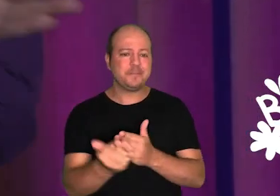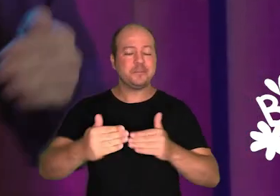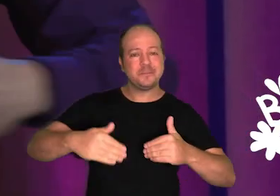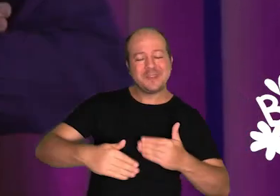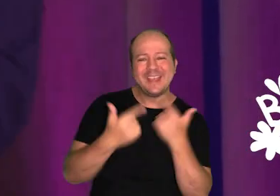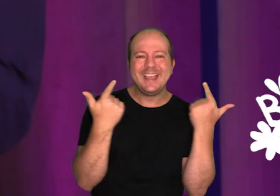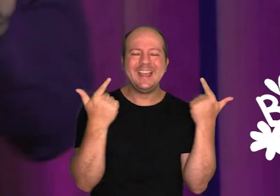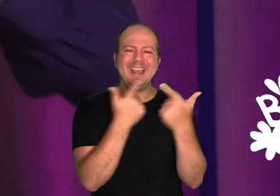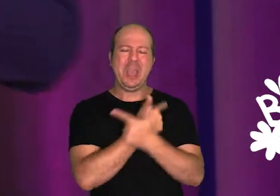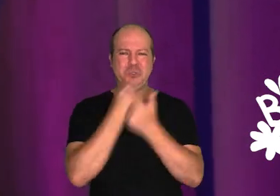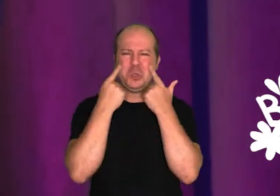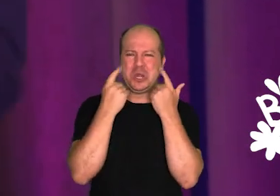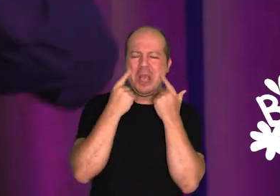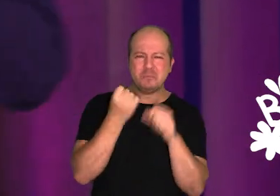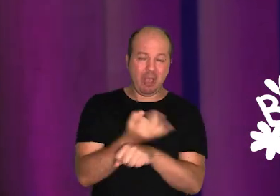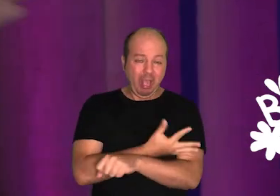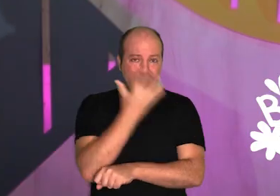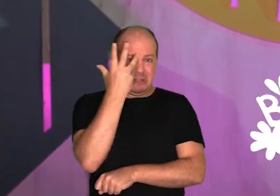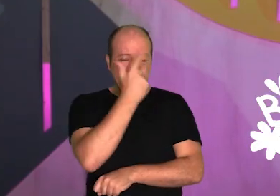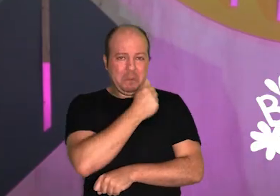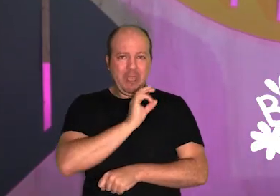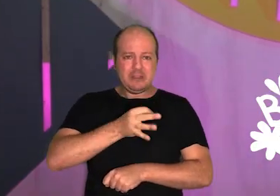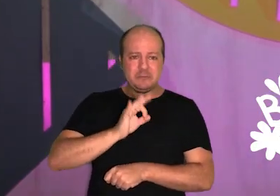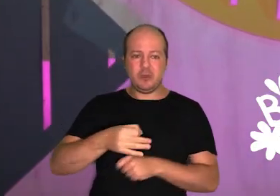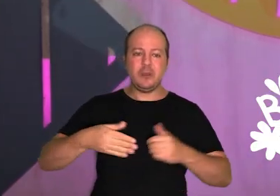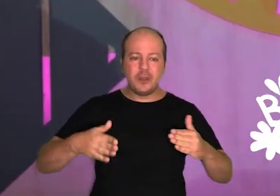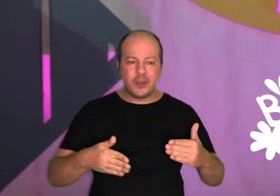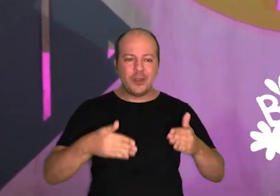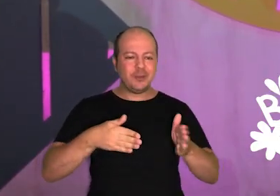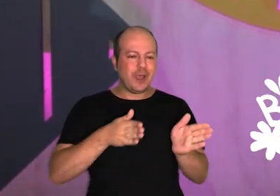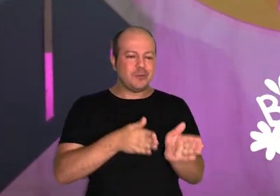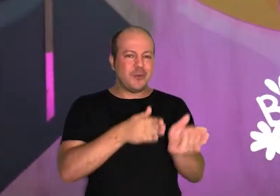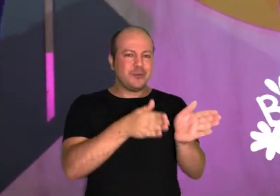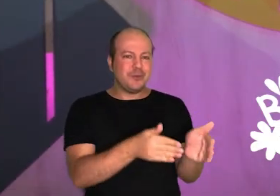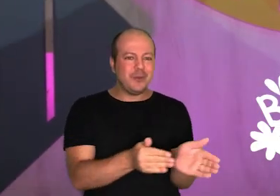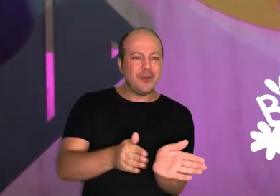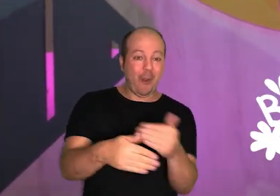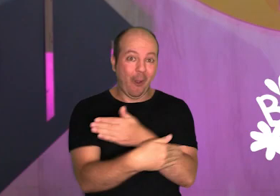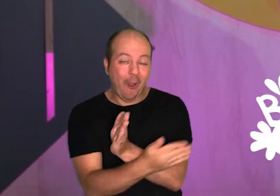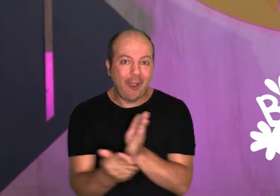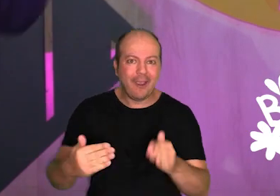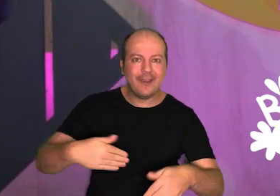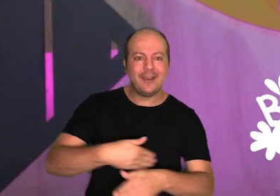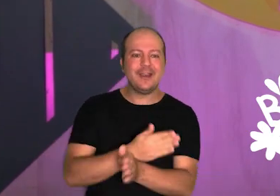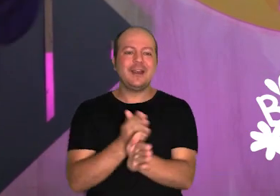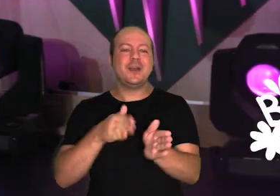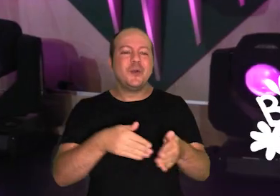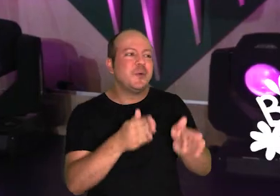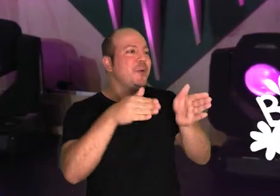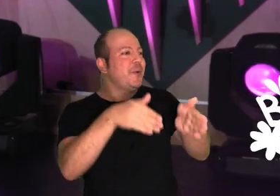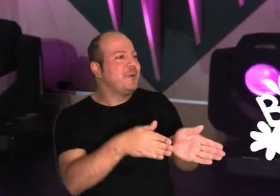do riso. Você tá chorando. Porque é lindo, ó. E eles nadam juntinhos. Ó. E vão